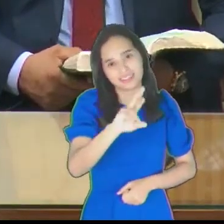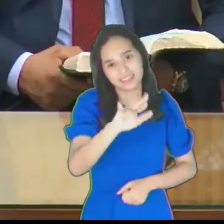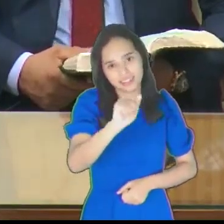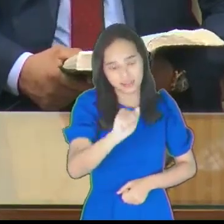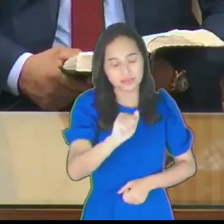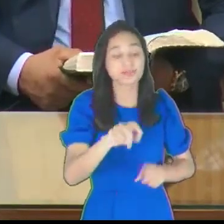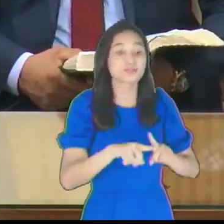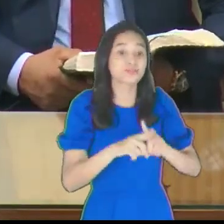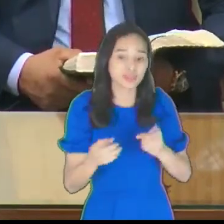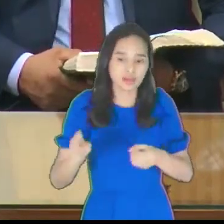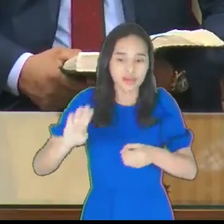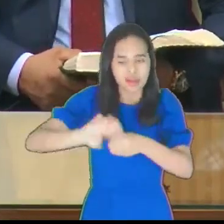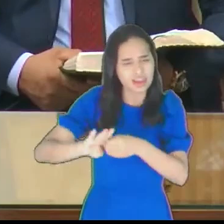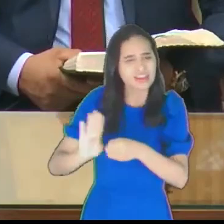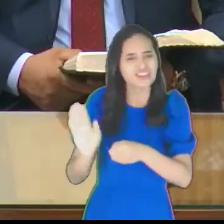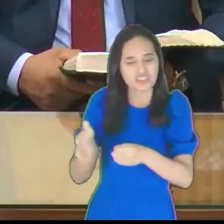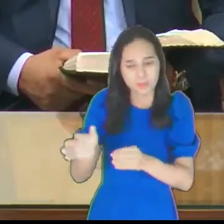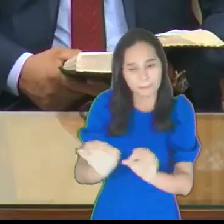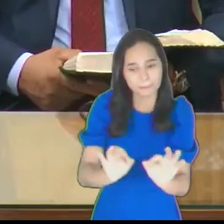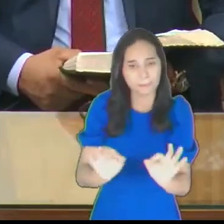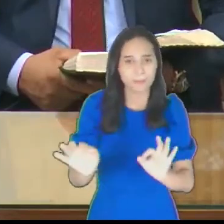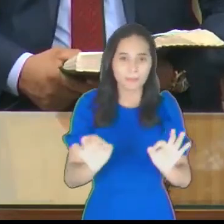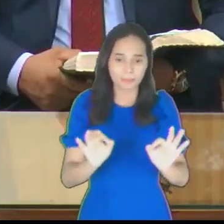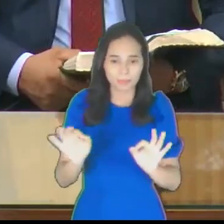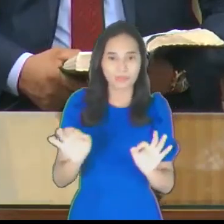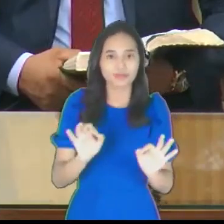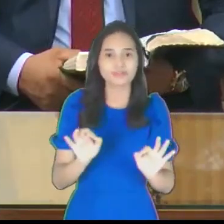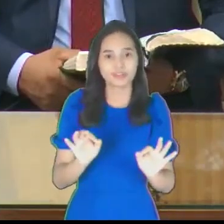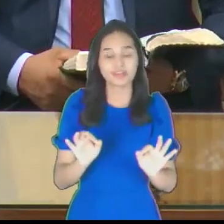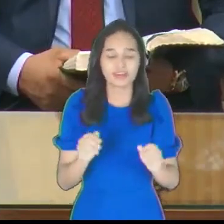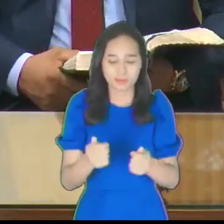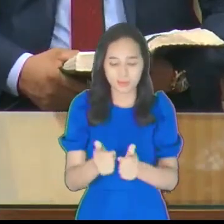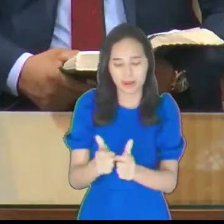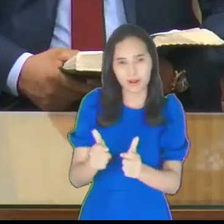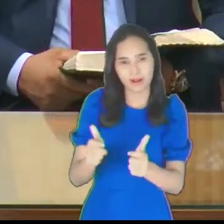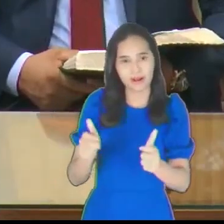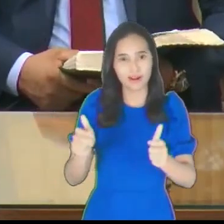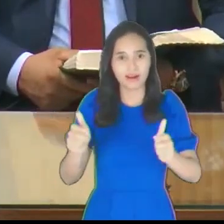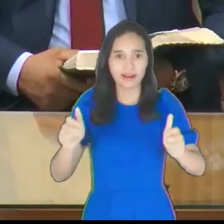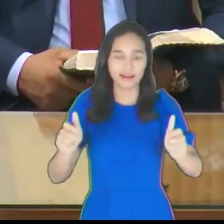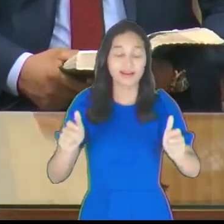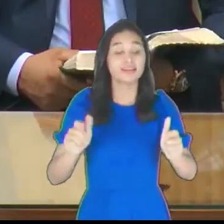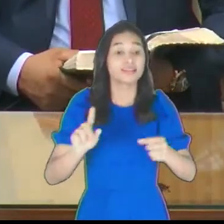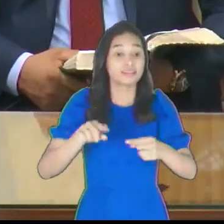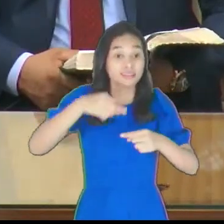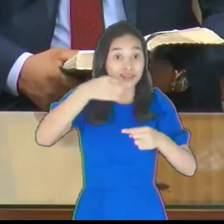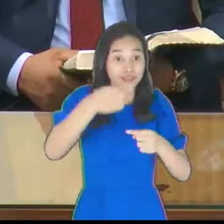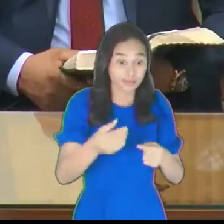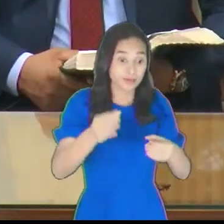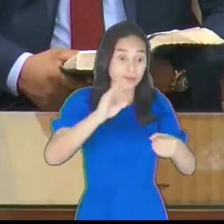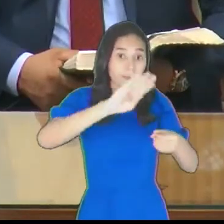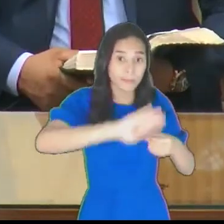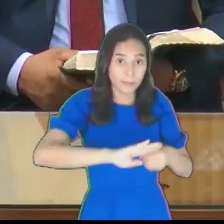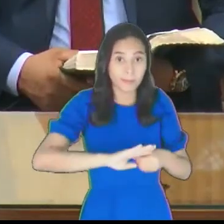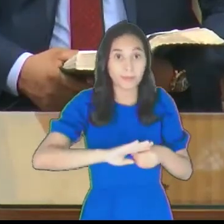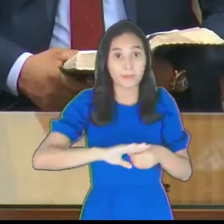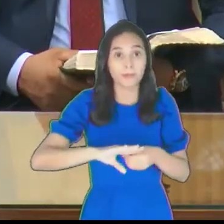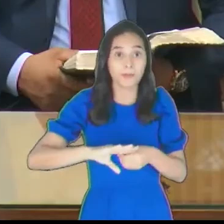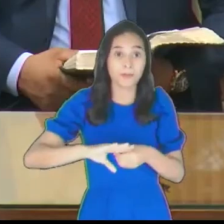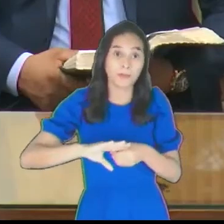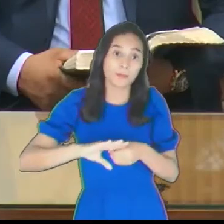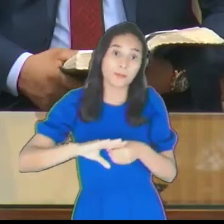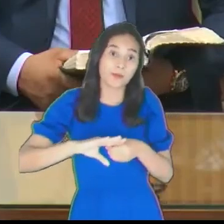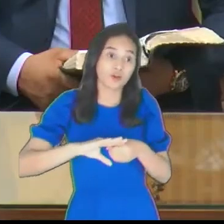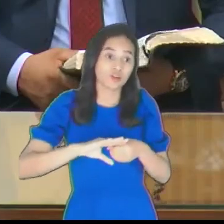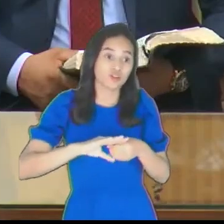Babilônia já estava se ajeitando e a Babilônia já estava crescendo. Depois a Babilônia iria sufocar o